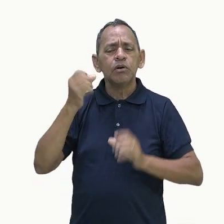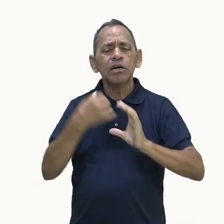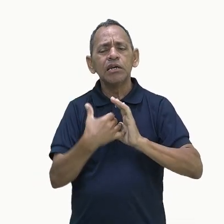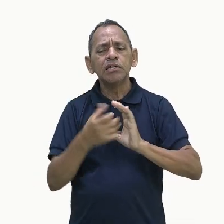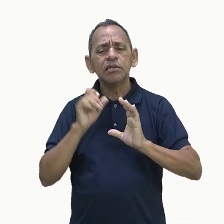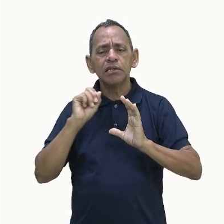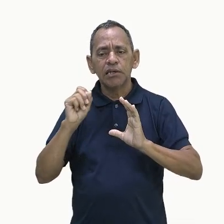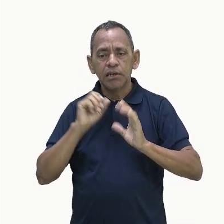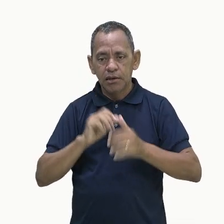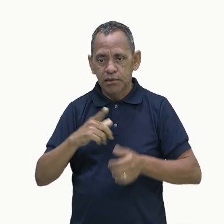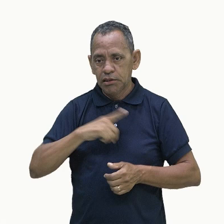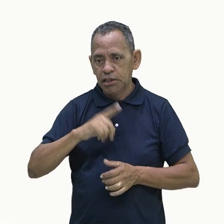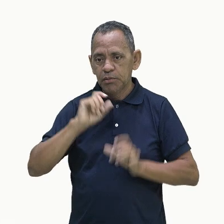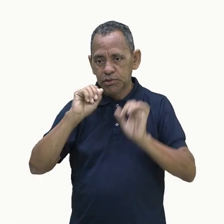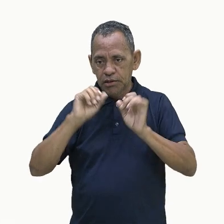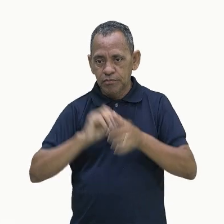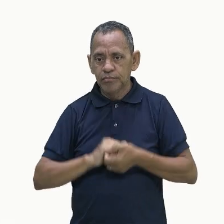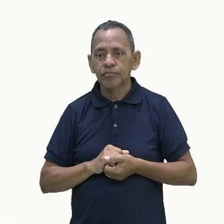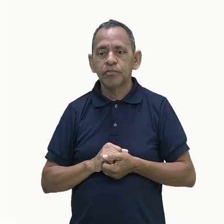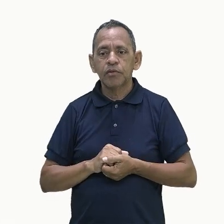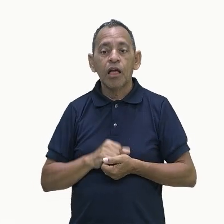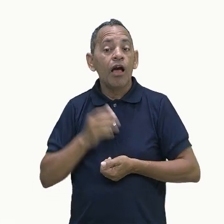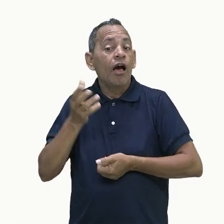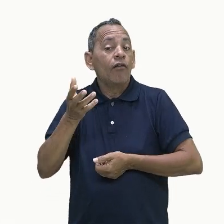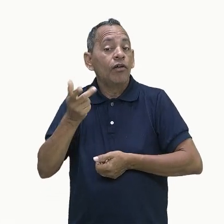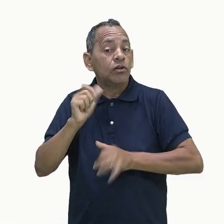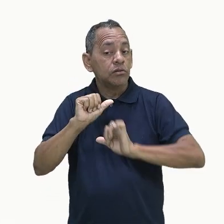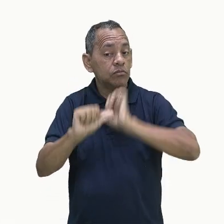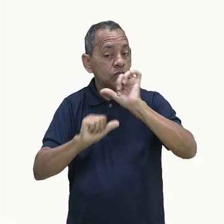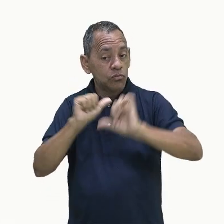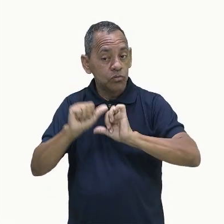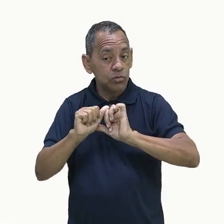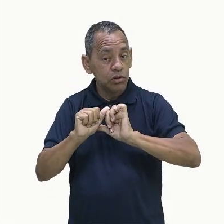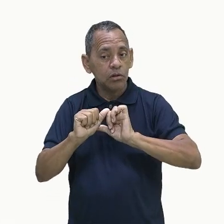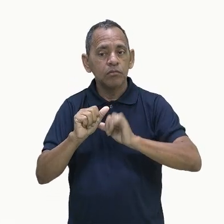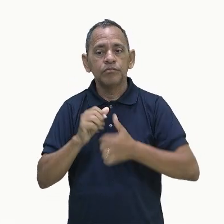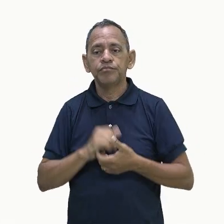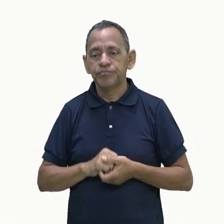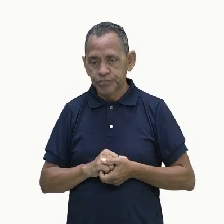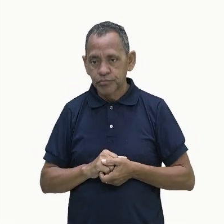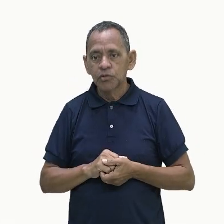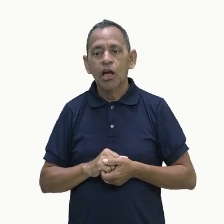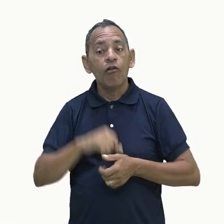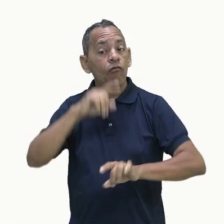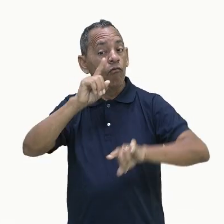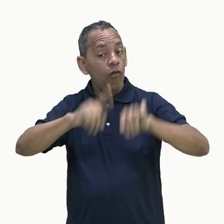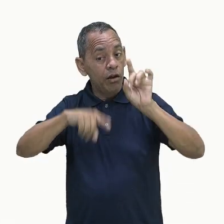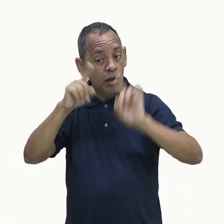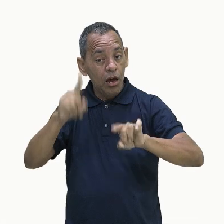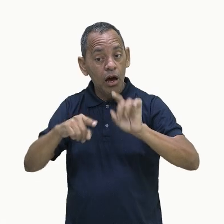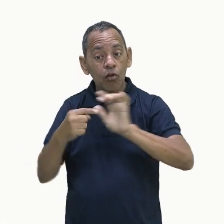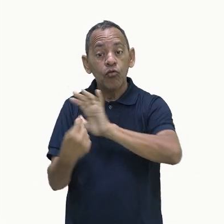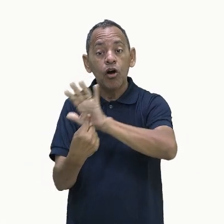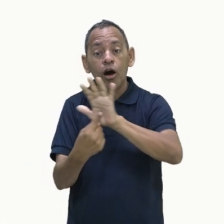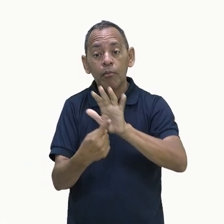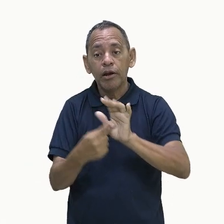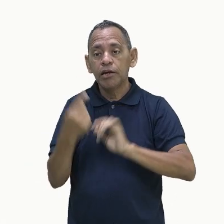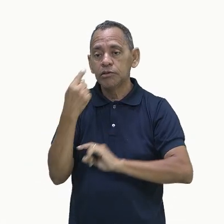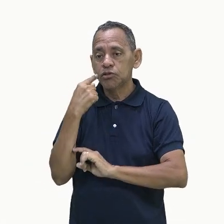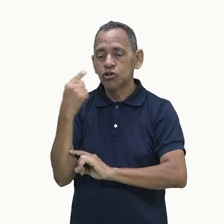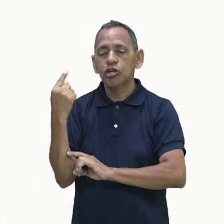característica? Você tem aqui que a velocidade muda, ou seja, ela é variável e aparece agora